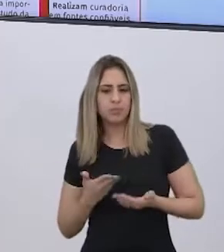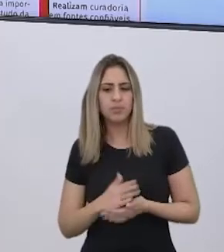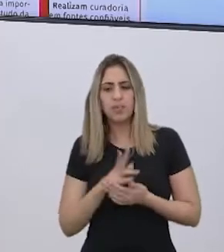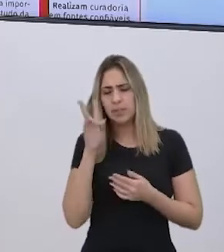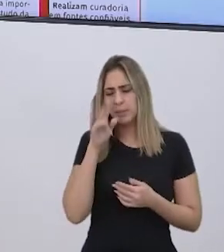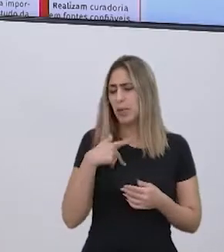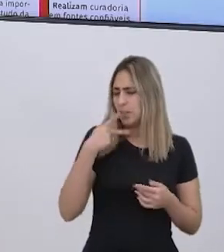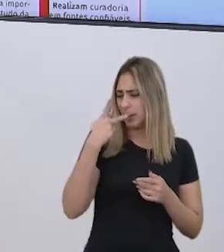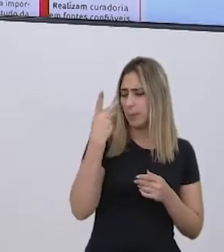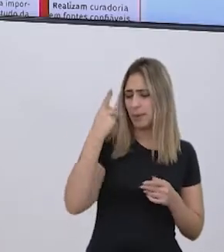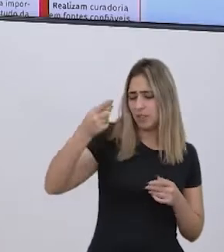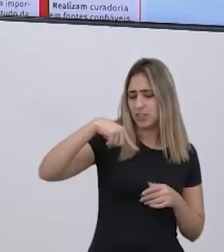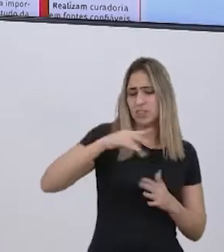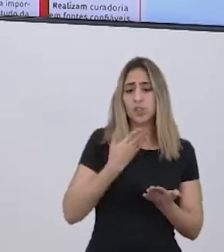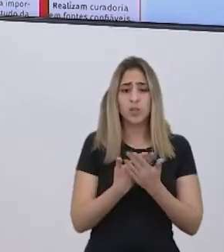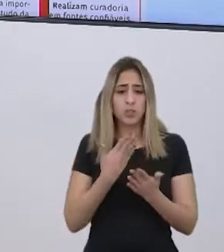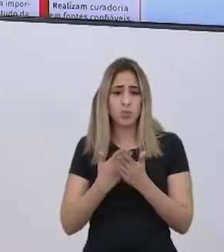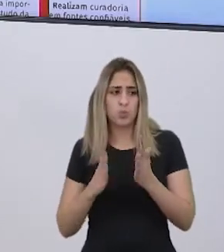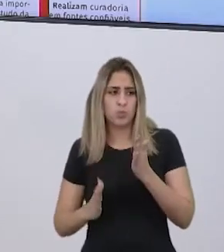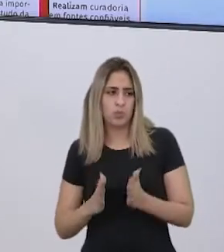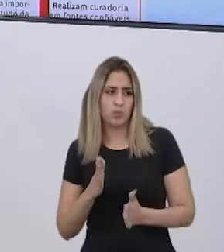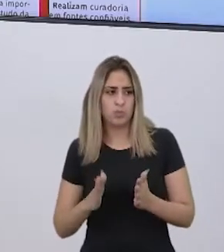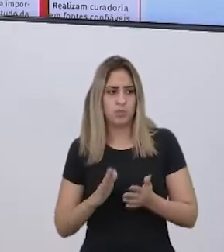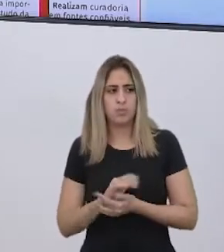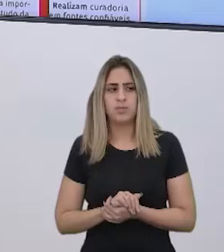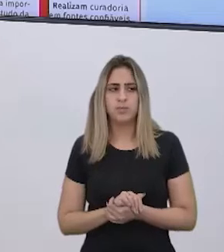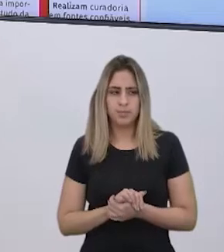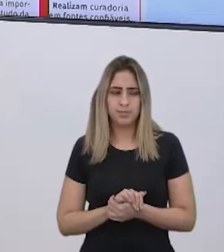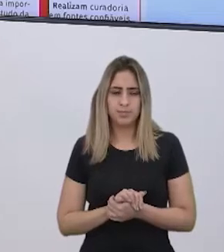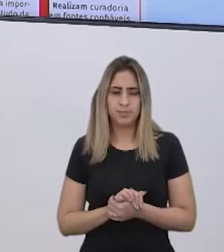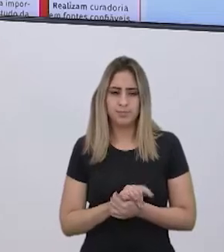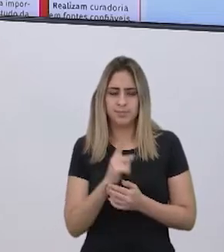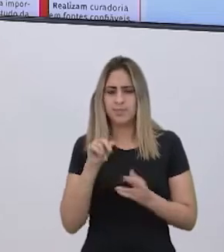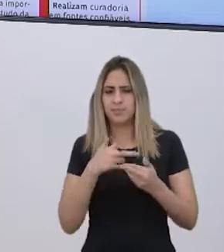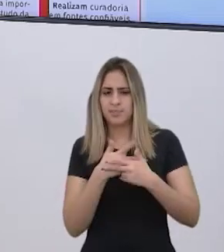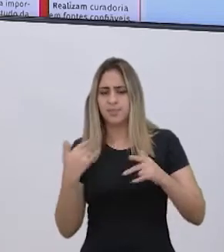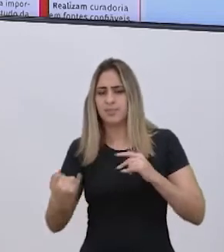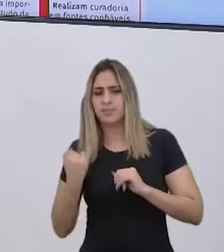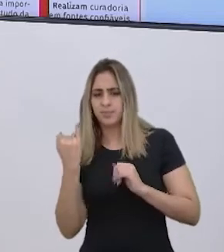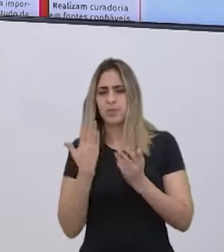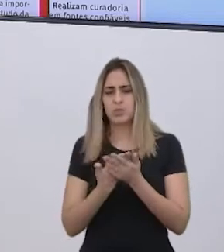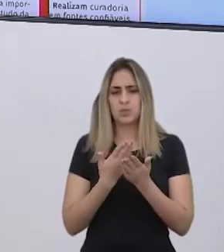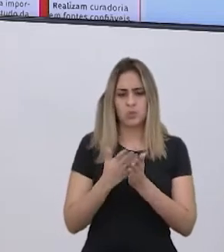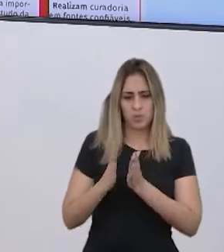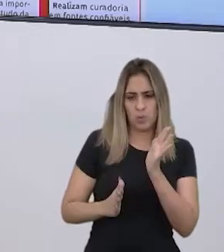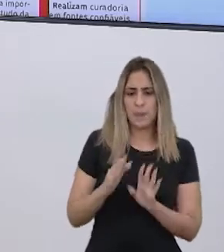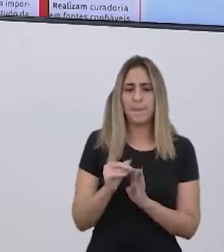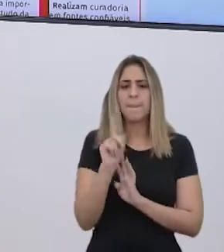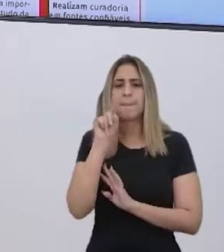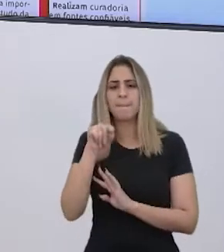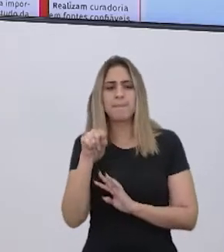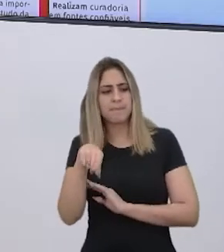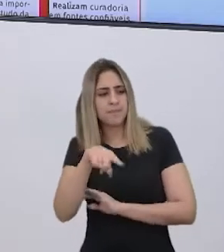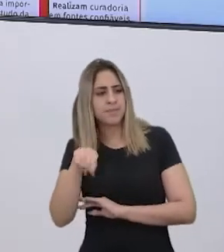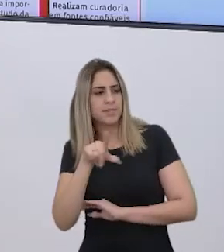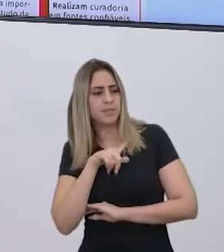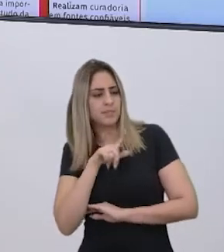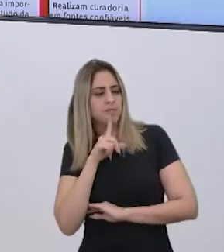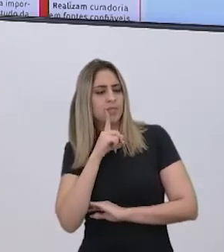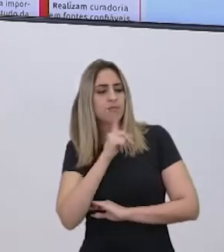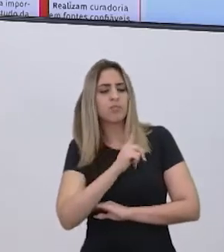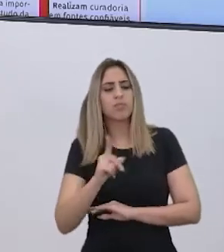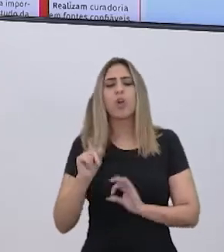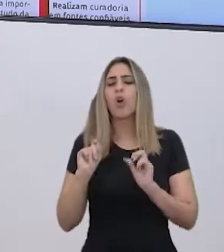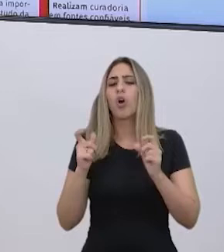Lembra quando eu falei para vocês no estudo do meio, que um ponto importante do estudo do meio era que você tinha que